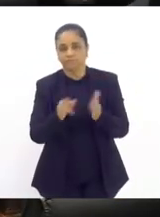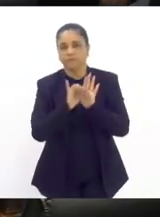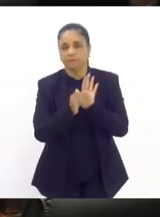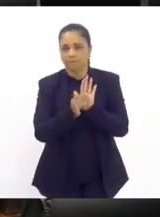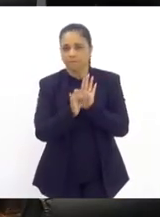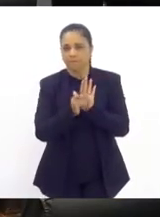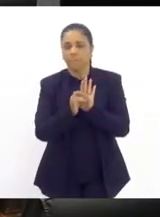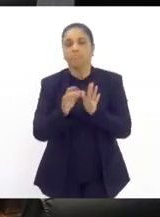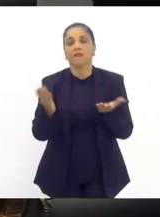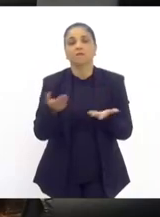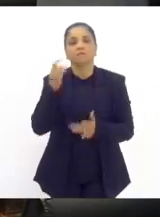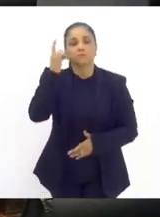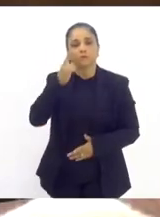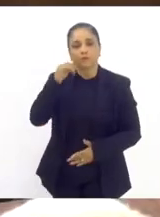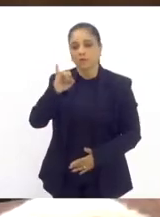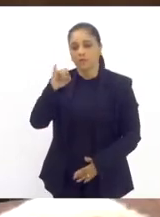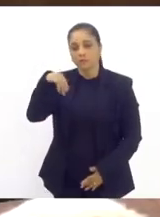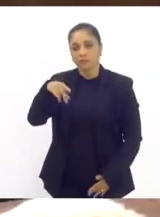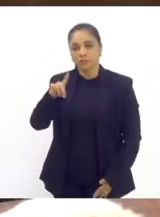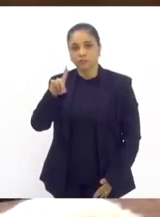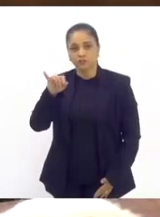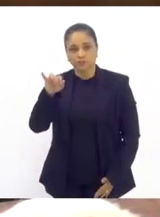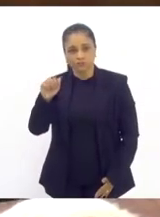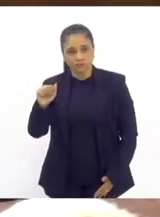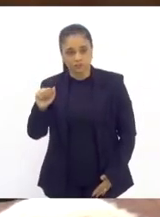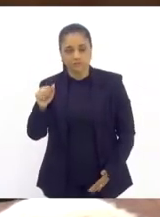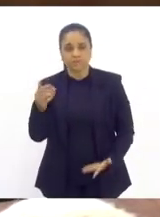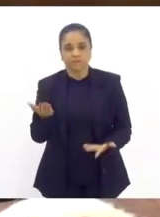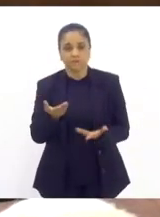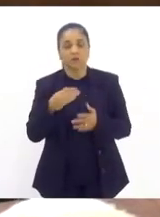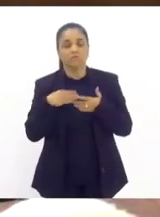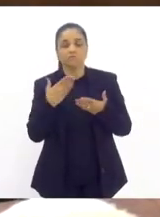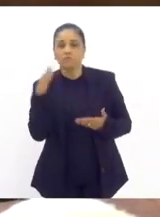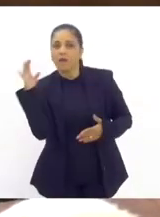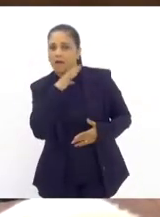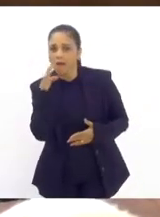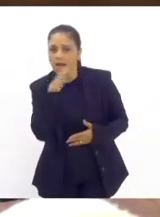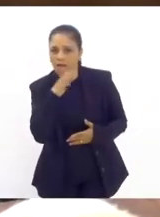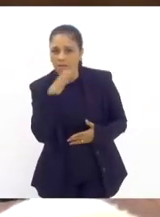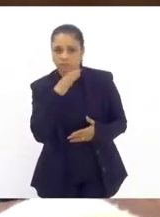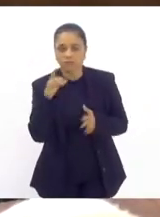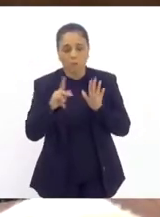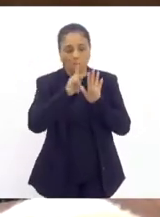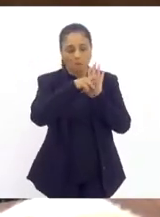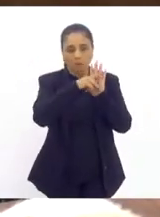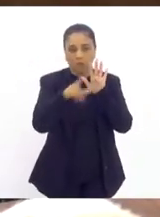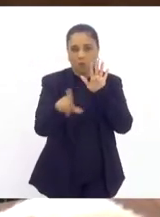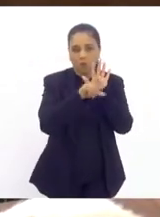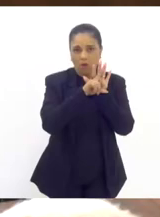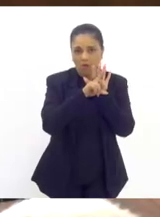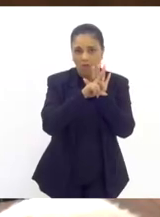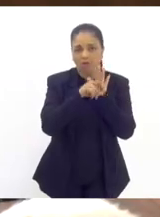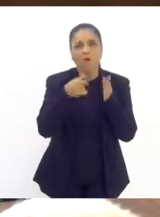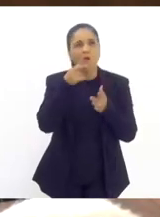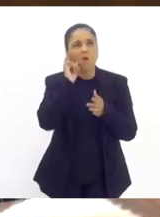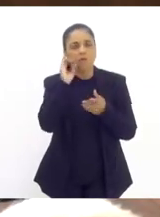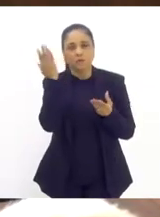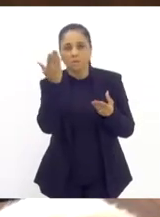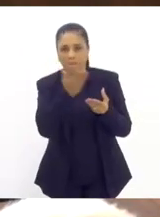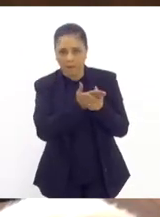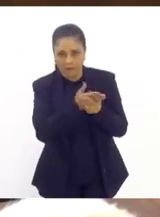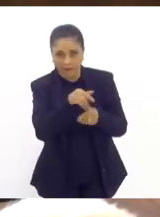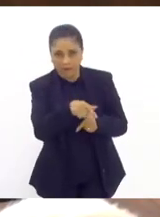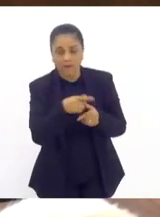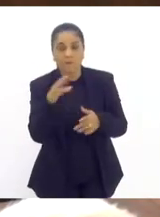Índia hermelão a gente está protocolando hoje um requerimento de urgência em cima de um projeto de lei protocolado ontem para